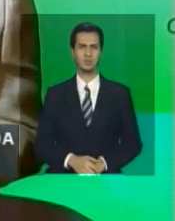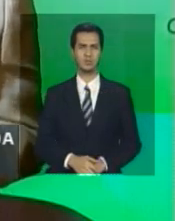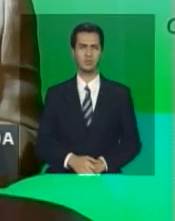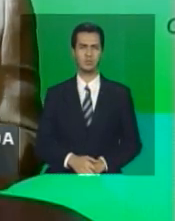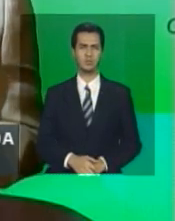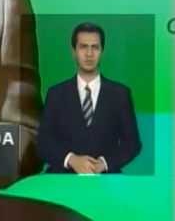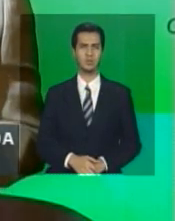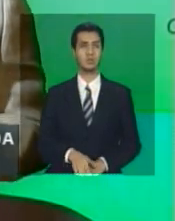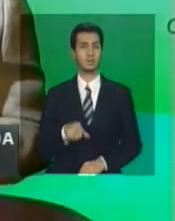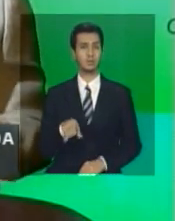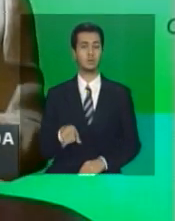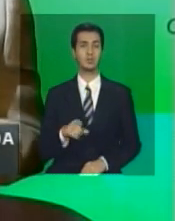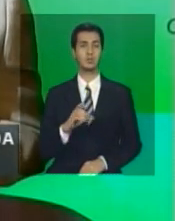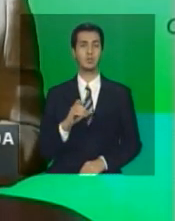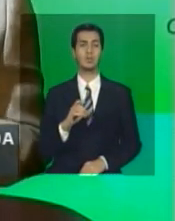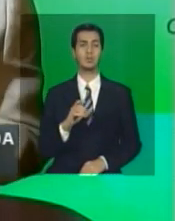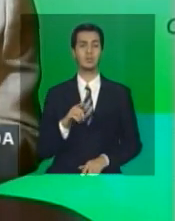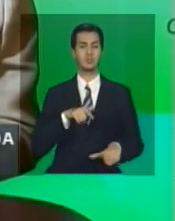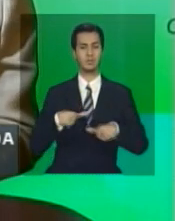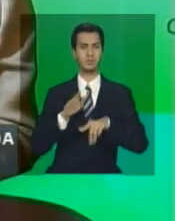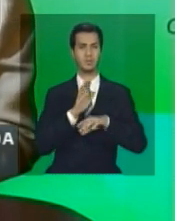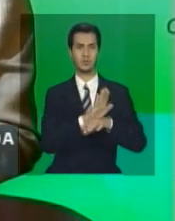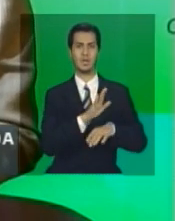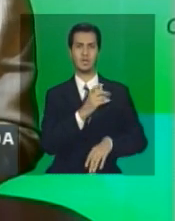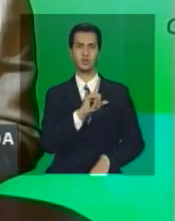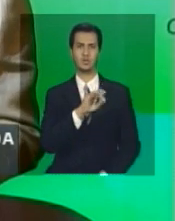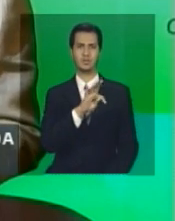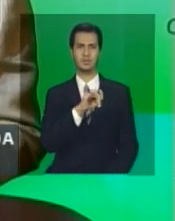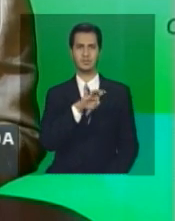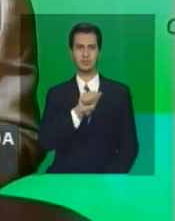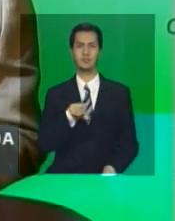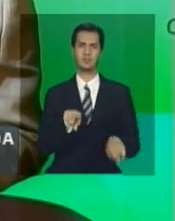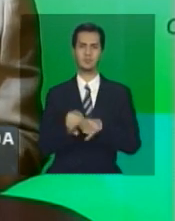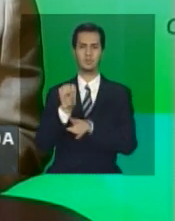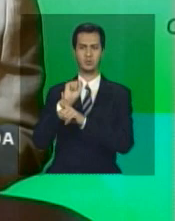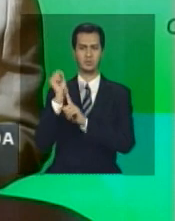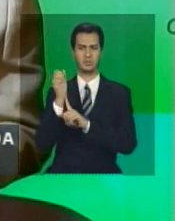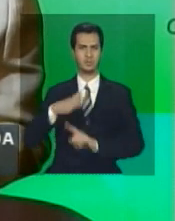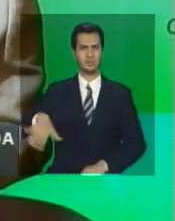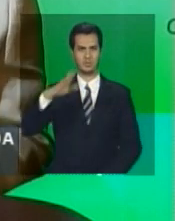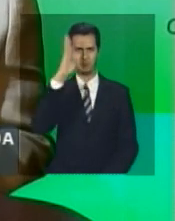perante os acionistas e a sociedade brasileira. A partir